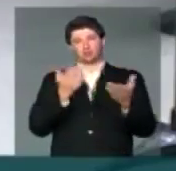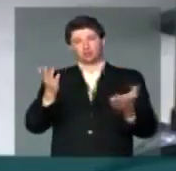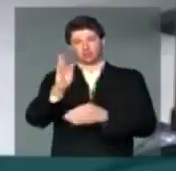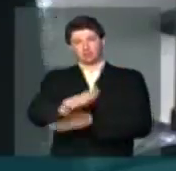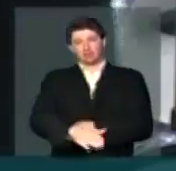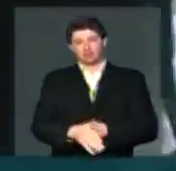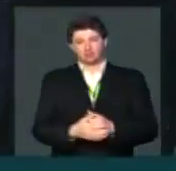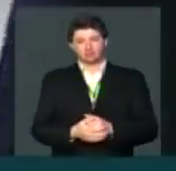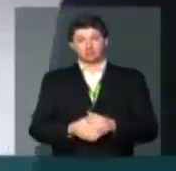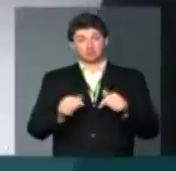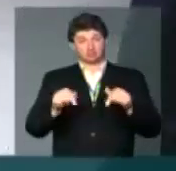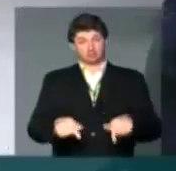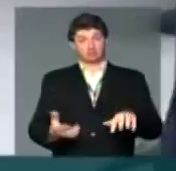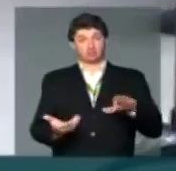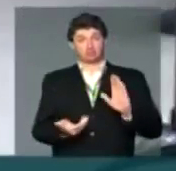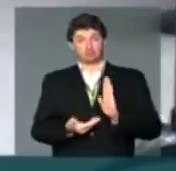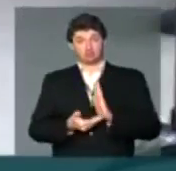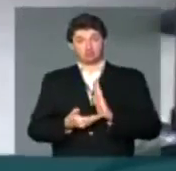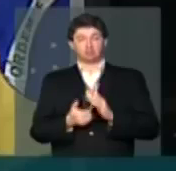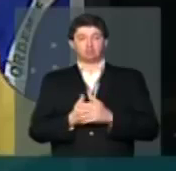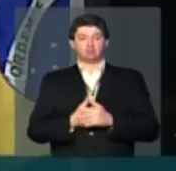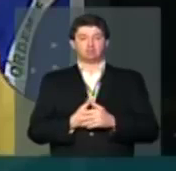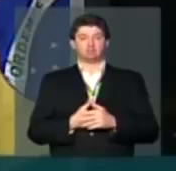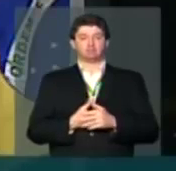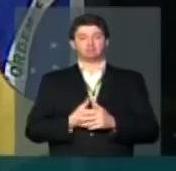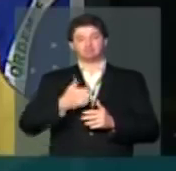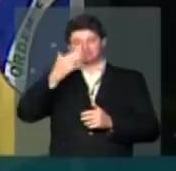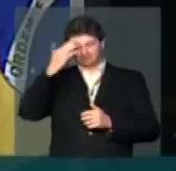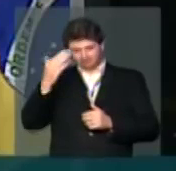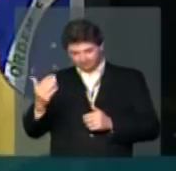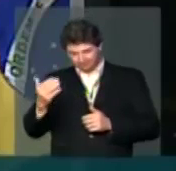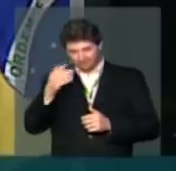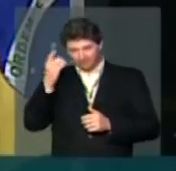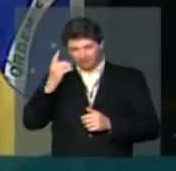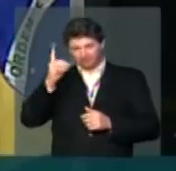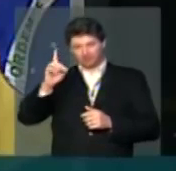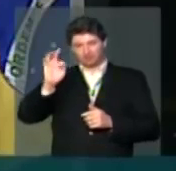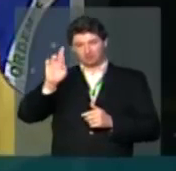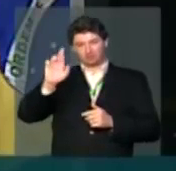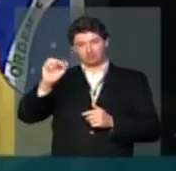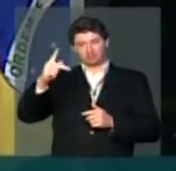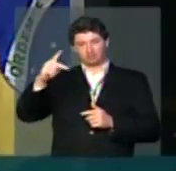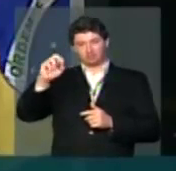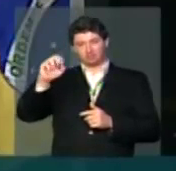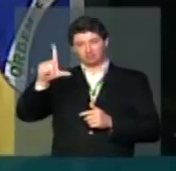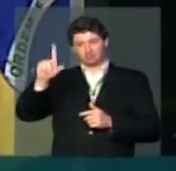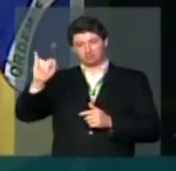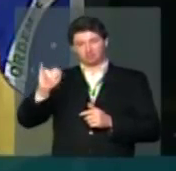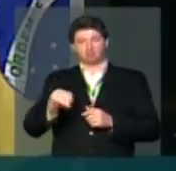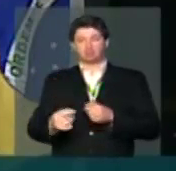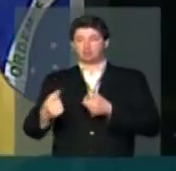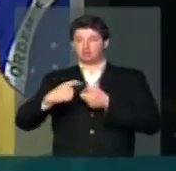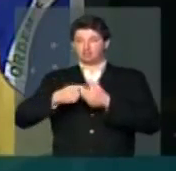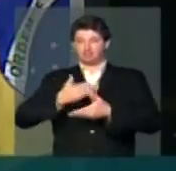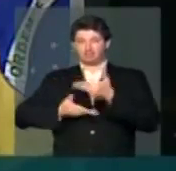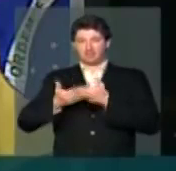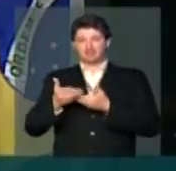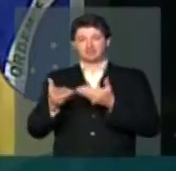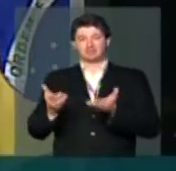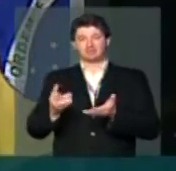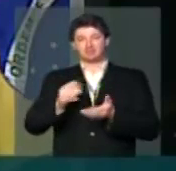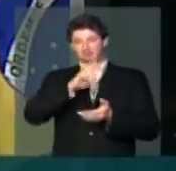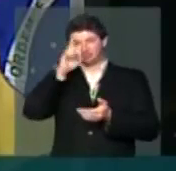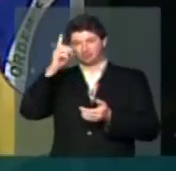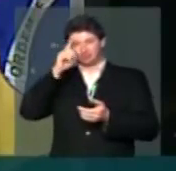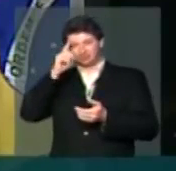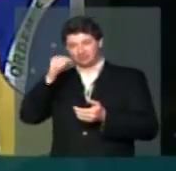tarde de hoje aqui na Câmara Federal. Muito obrigado, deputado Trípoli, pela intervenção e pela parceria e companheirismo nesses dias